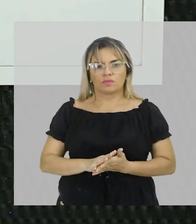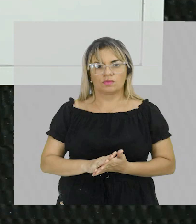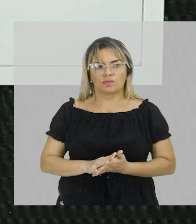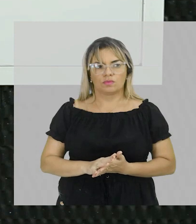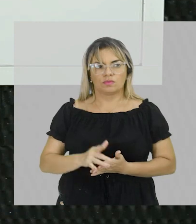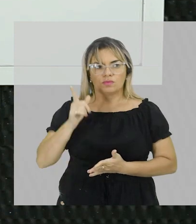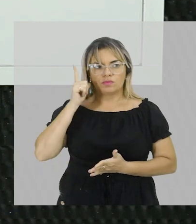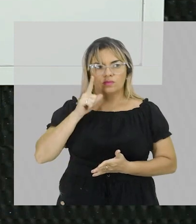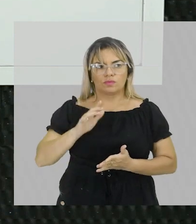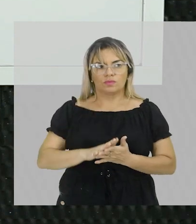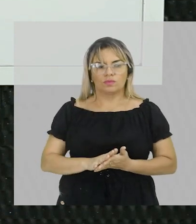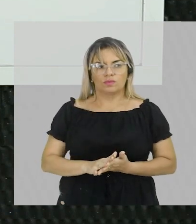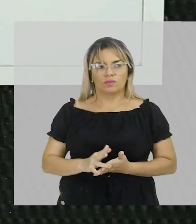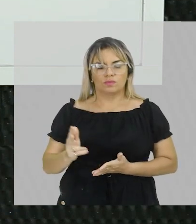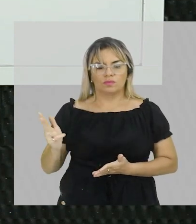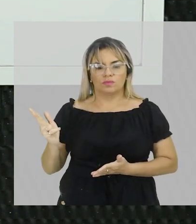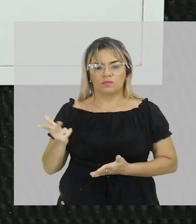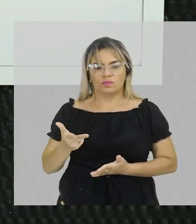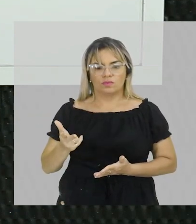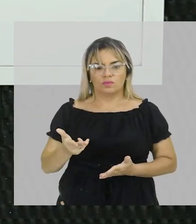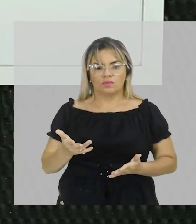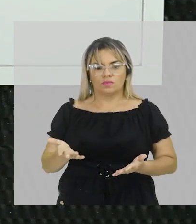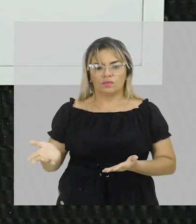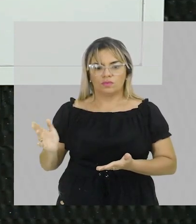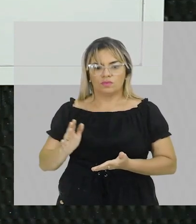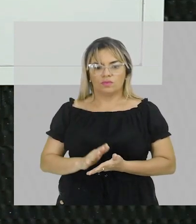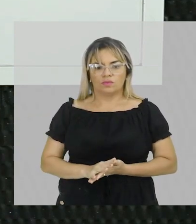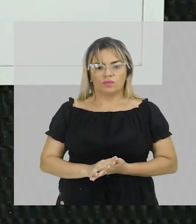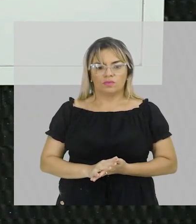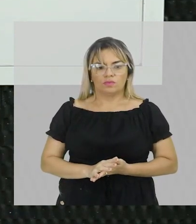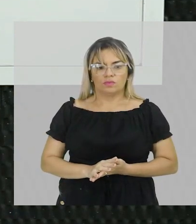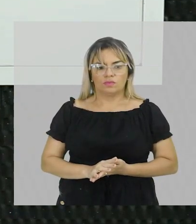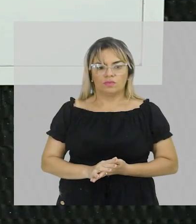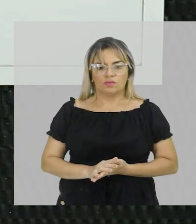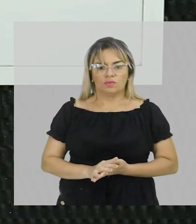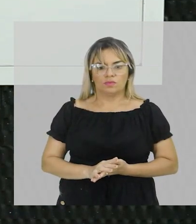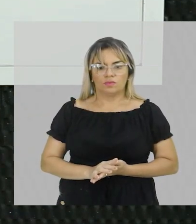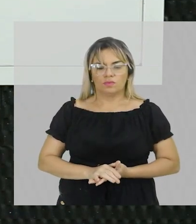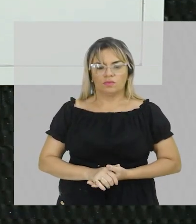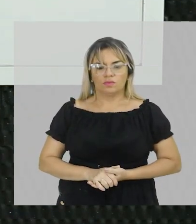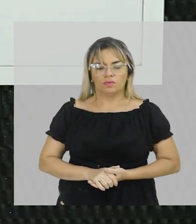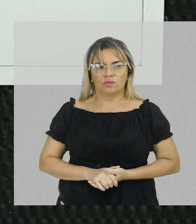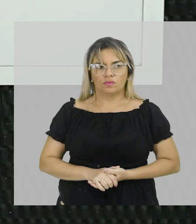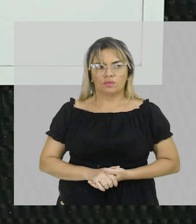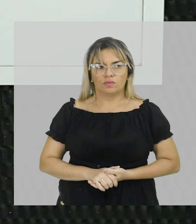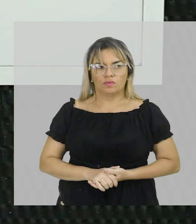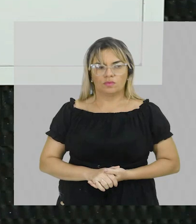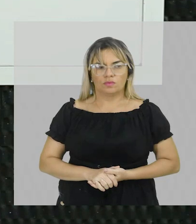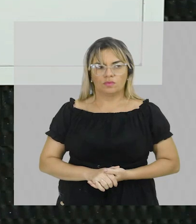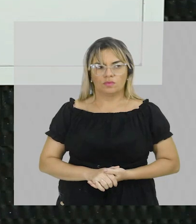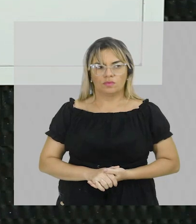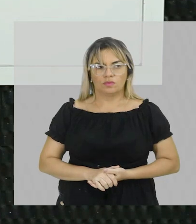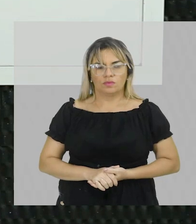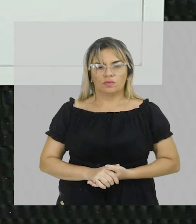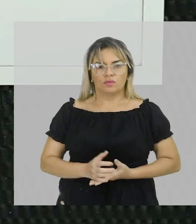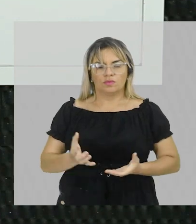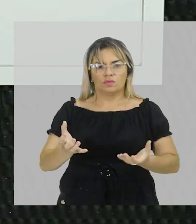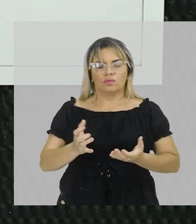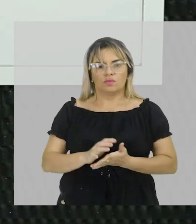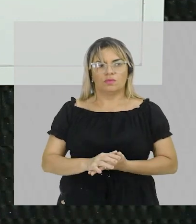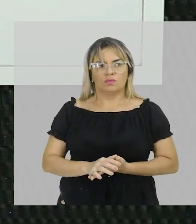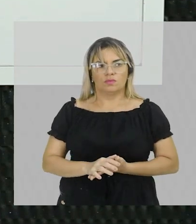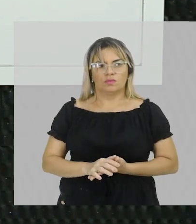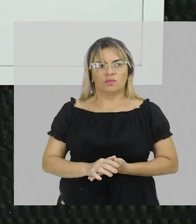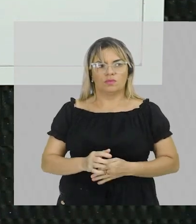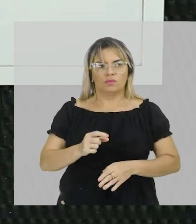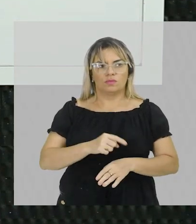né? De quanto a questão diz? De 25 metros, né? Aliás, na verdade ele quer a velocidade. Ele quer uma